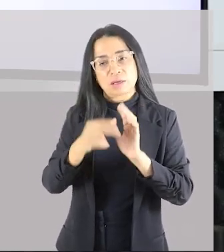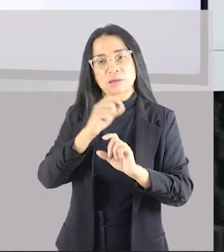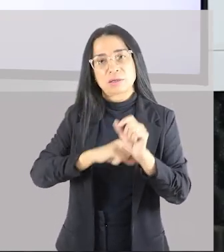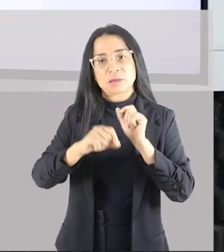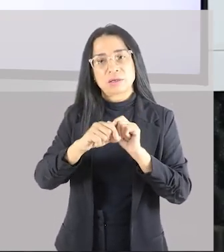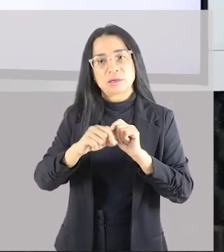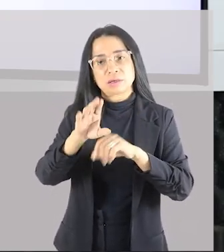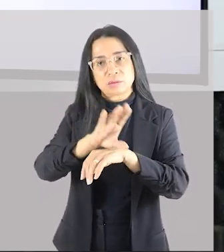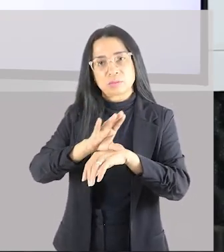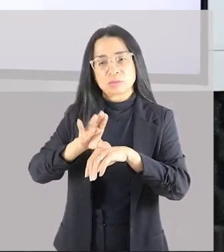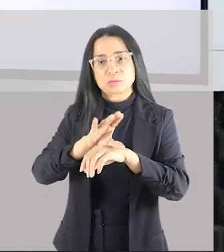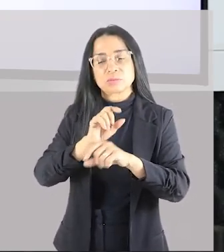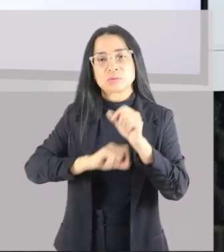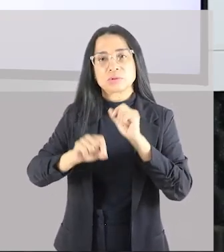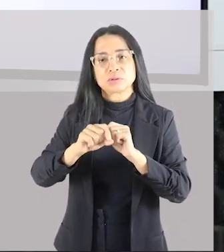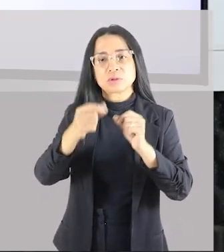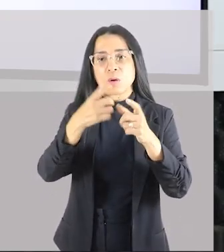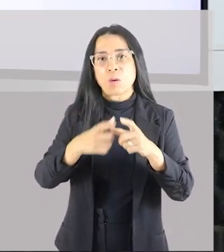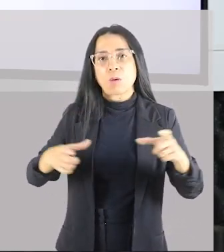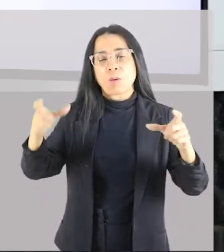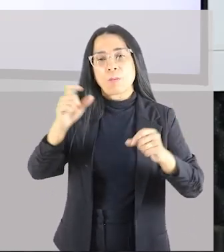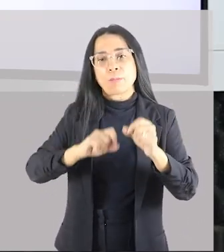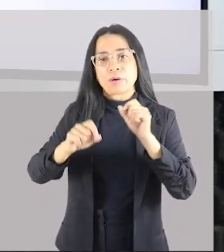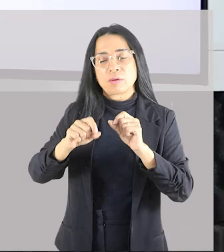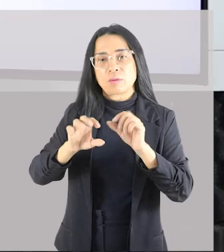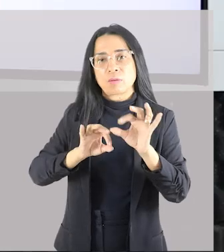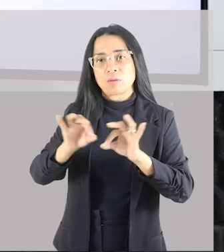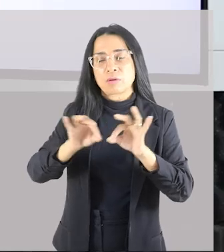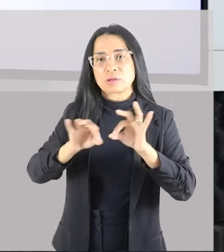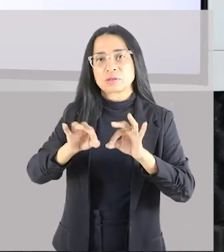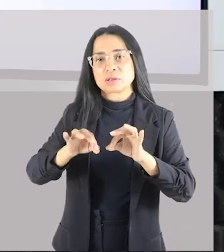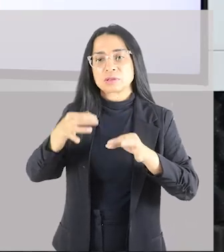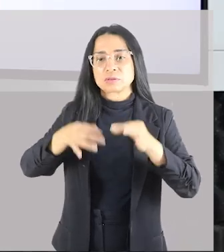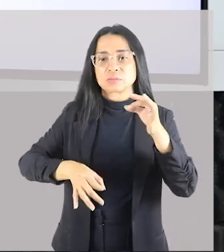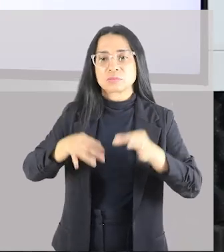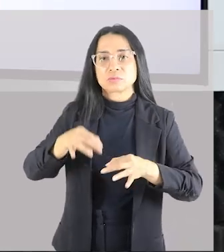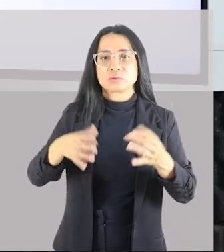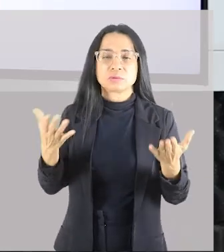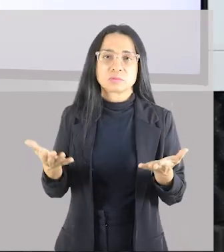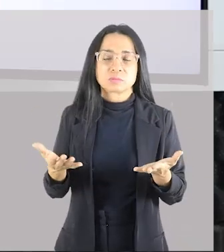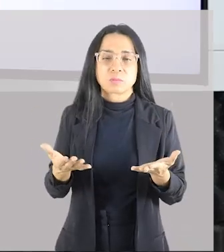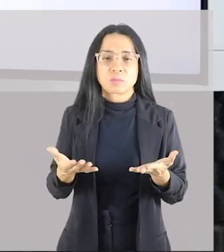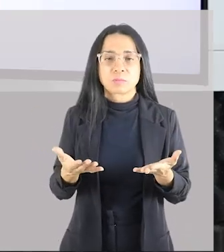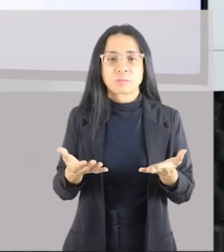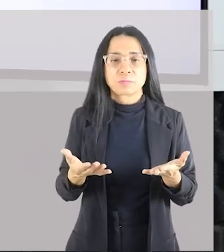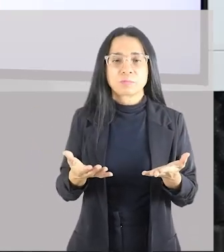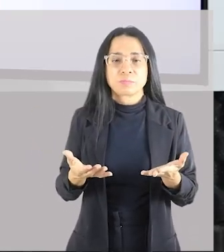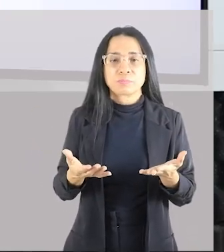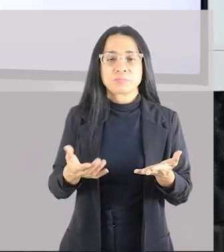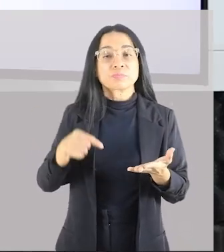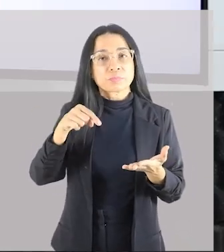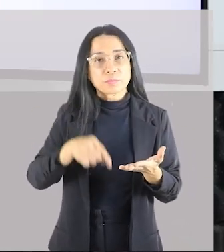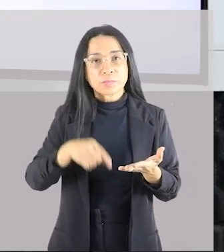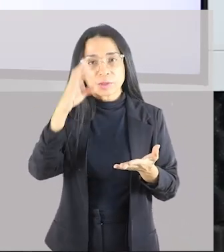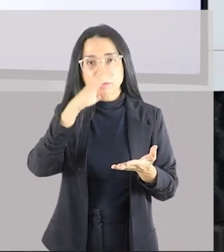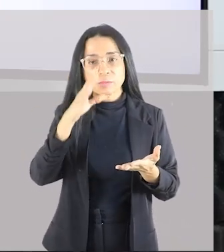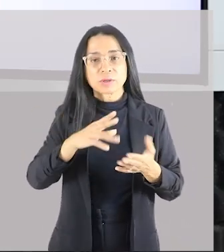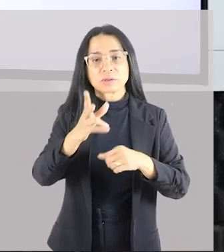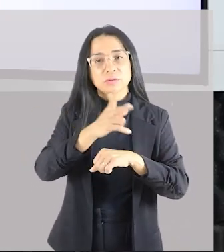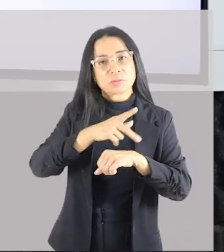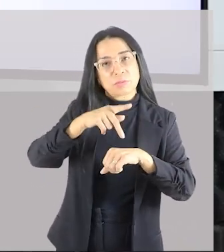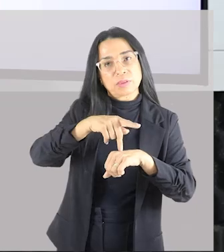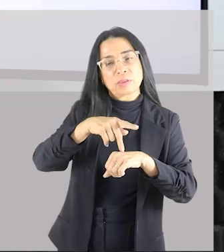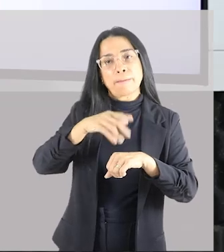norma constituinte, o maior ordenamento jurídico, nós temos vários, né, no país, inclusive o Brasil é um dos países